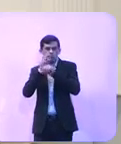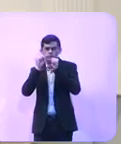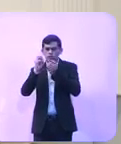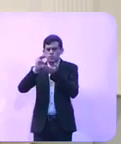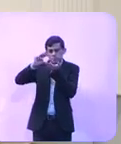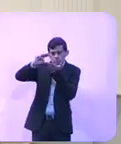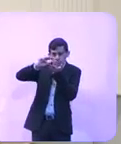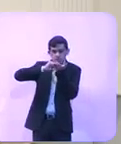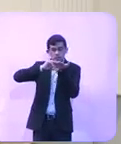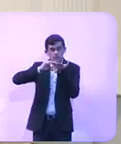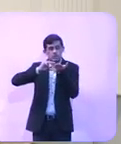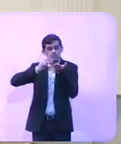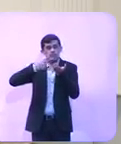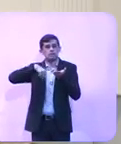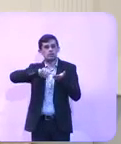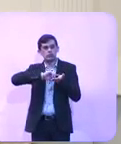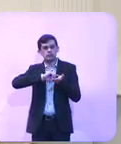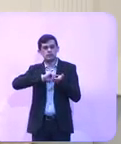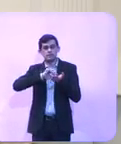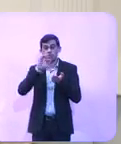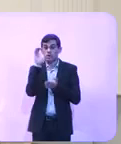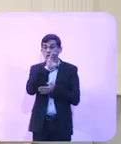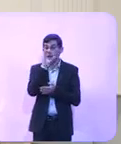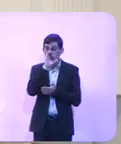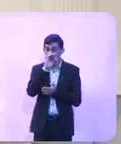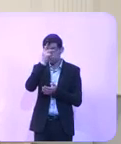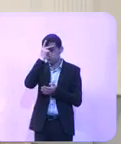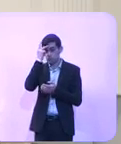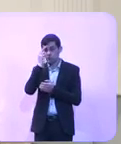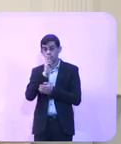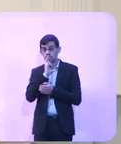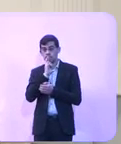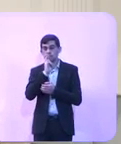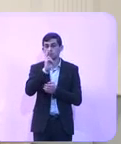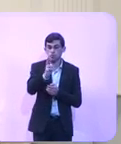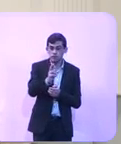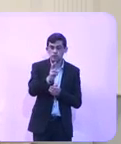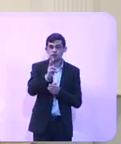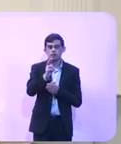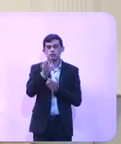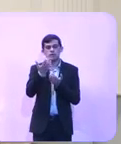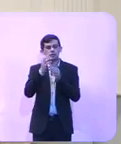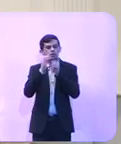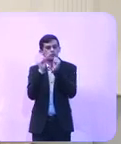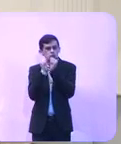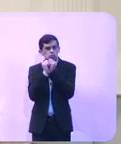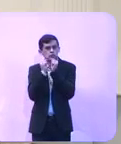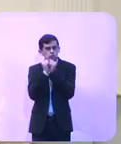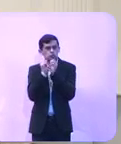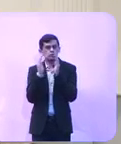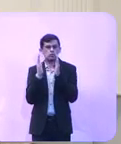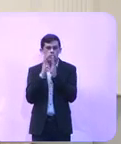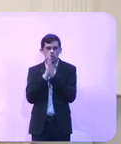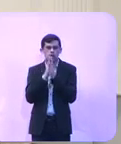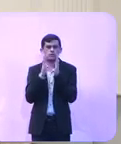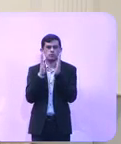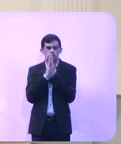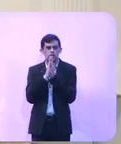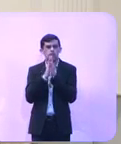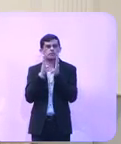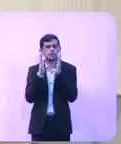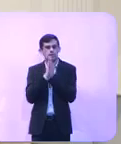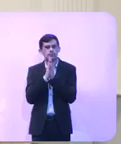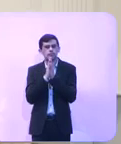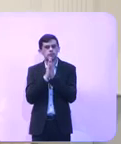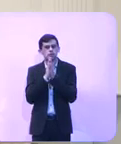uma mensagem para esse número. E em seguida essa pessoa vai entrar em contato com você. E aí ele vai poder ouvir você